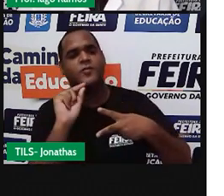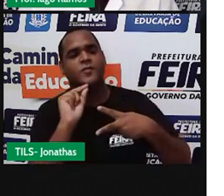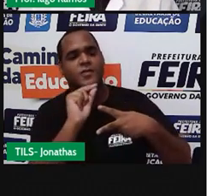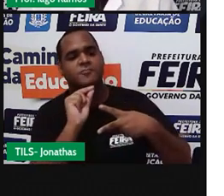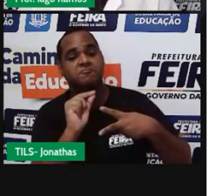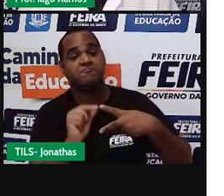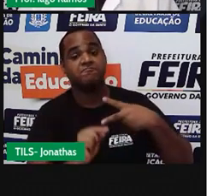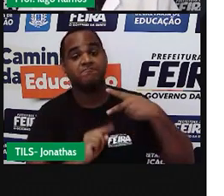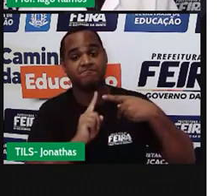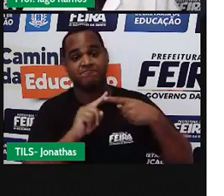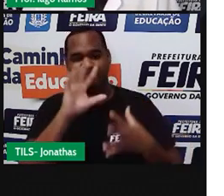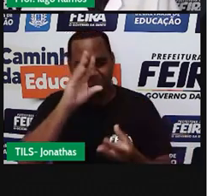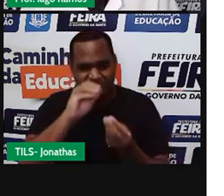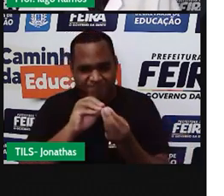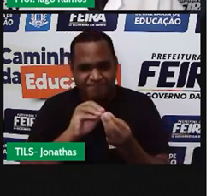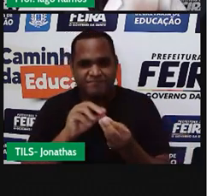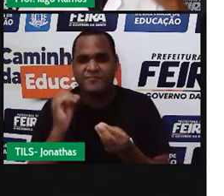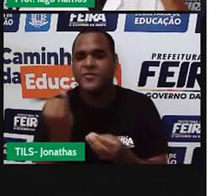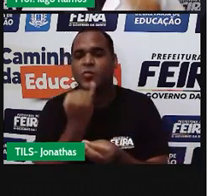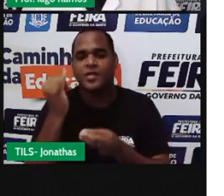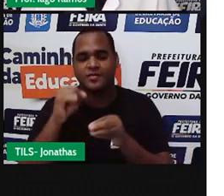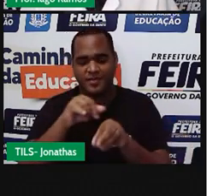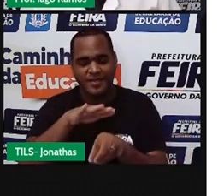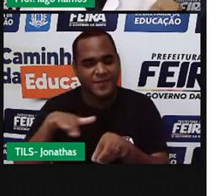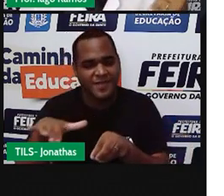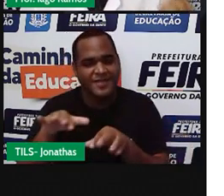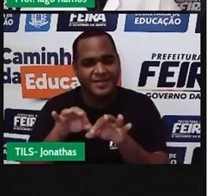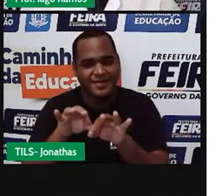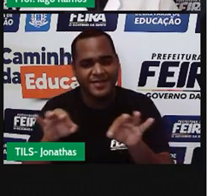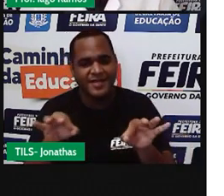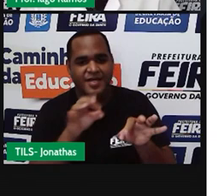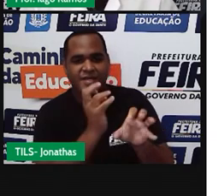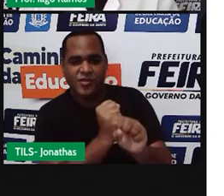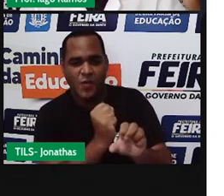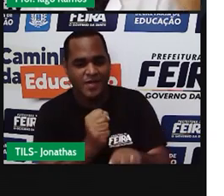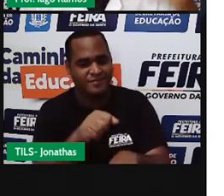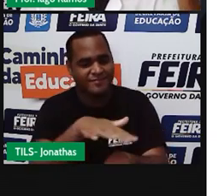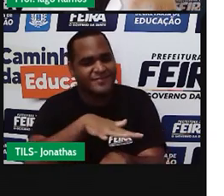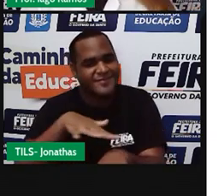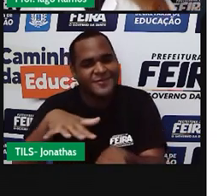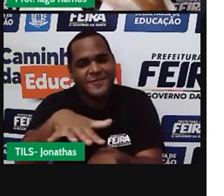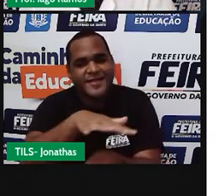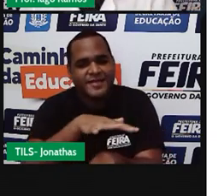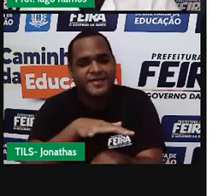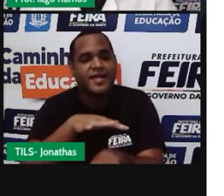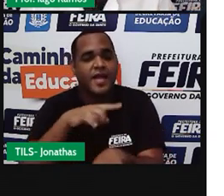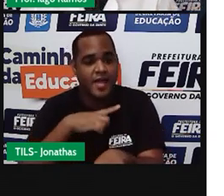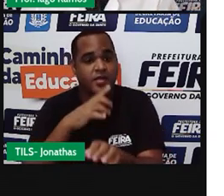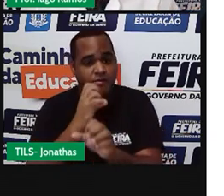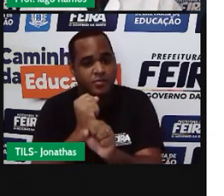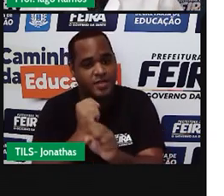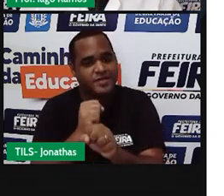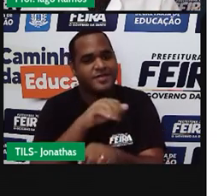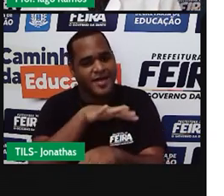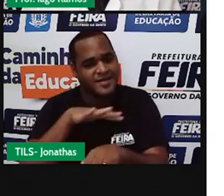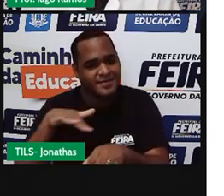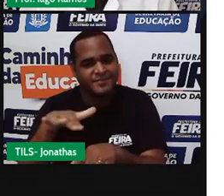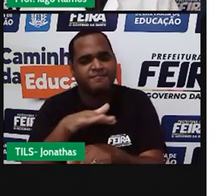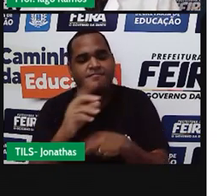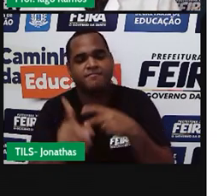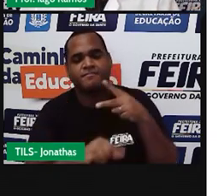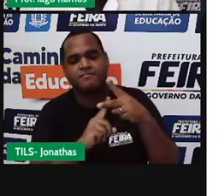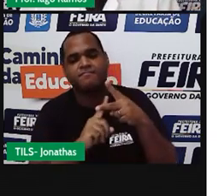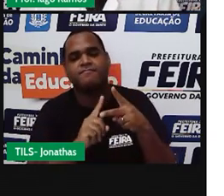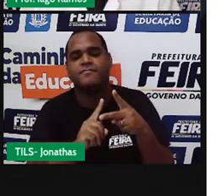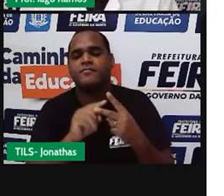a entender que a medida de superfície determina a área né medida de superfície é área e